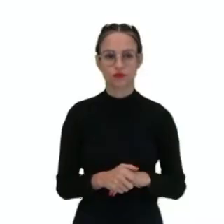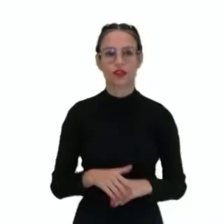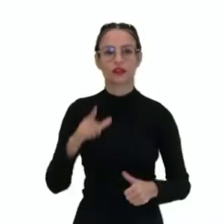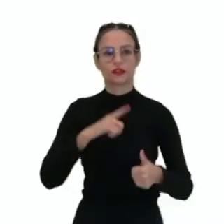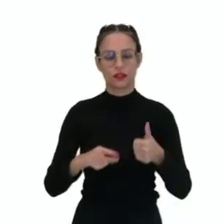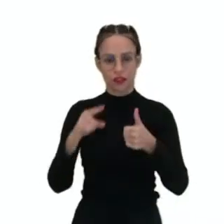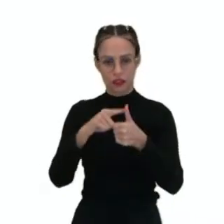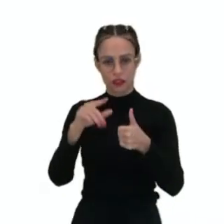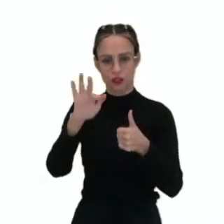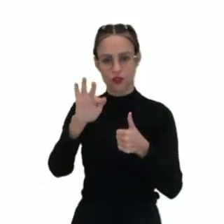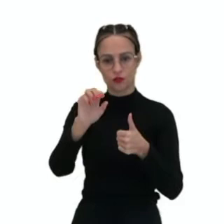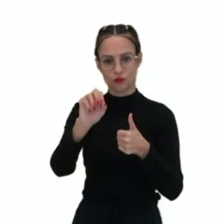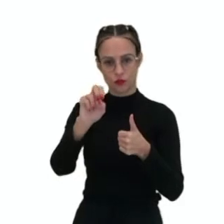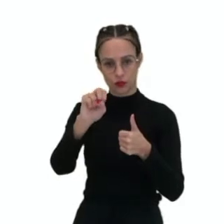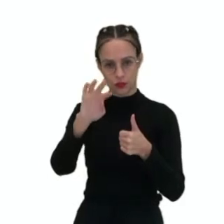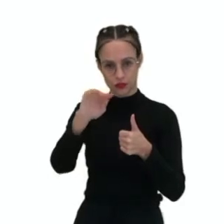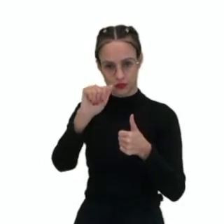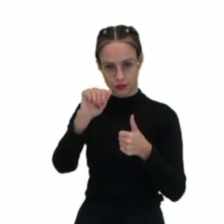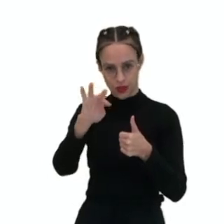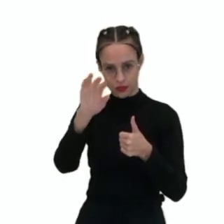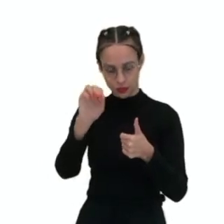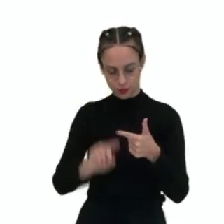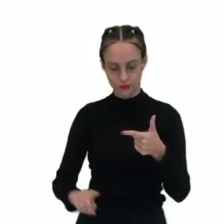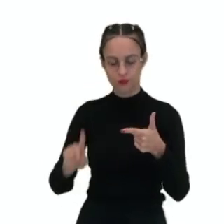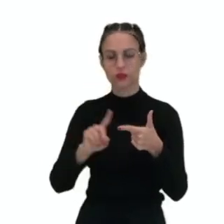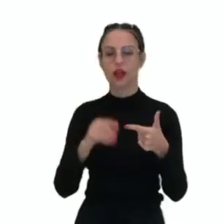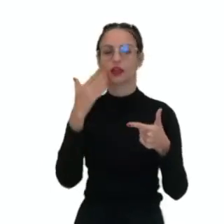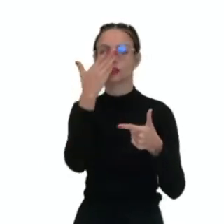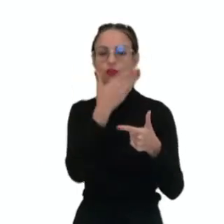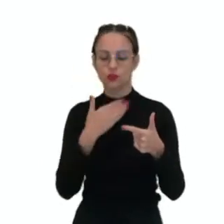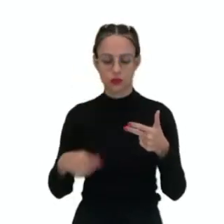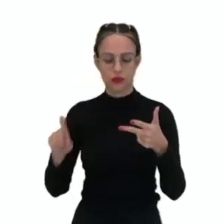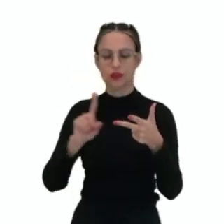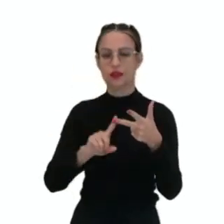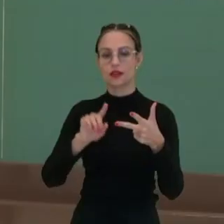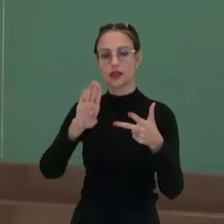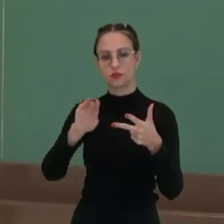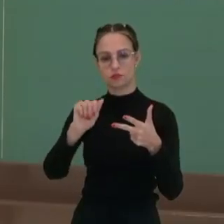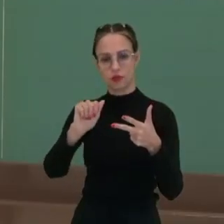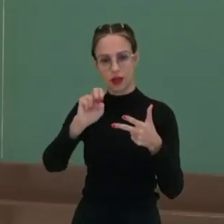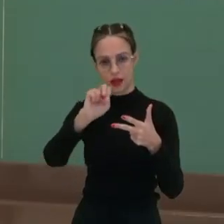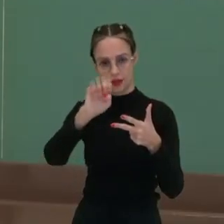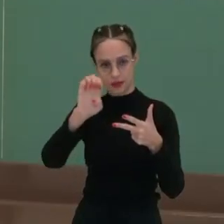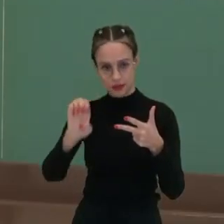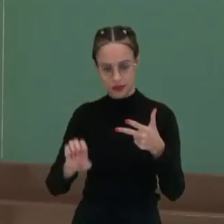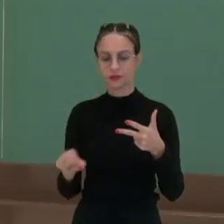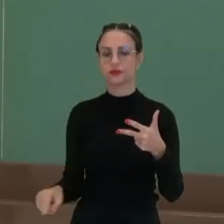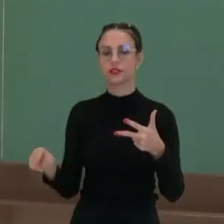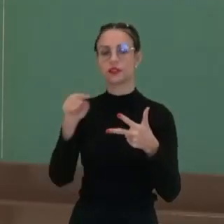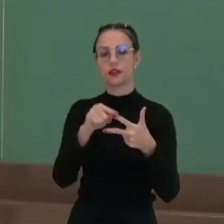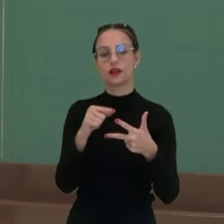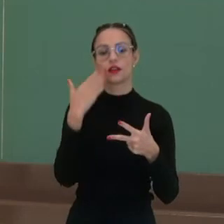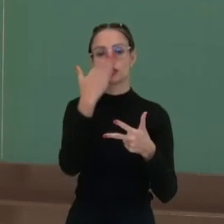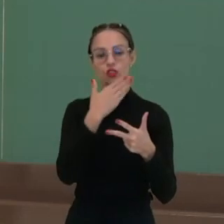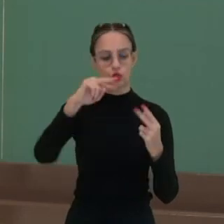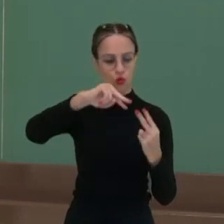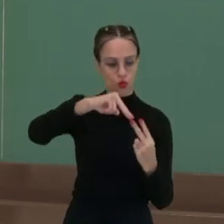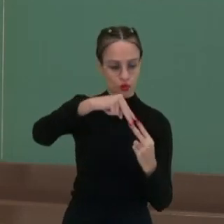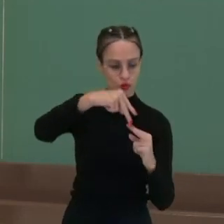fosfato, açúcar e base nitrogenada, ok? O açúcar do DNA é